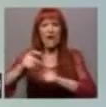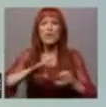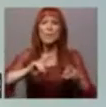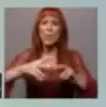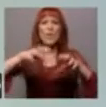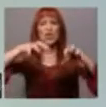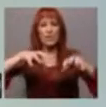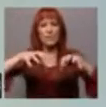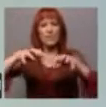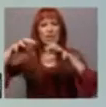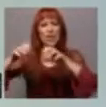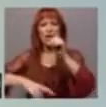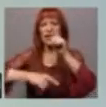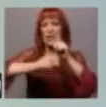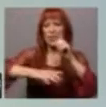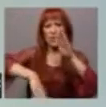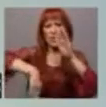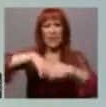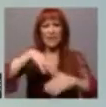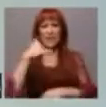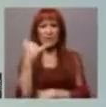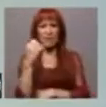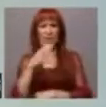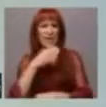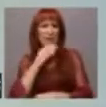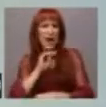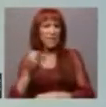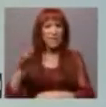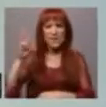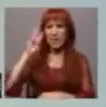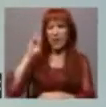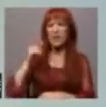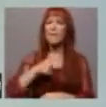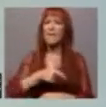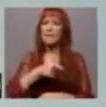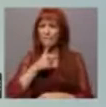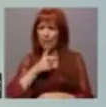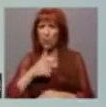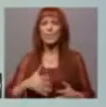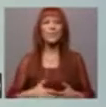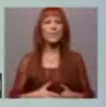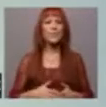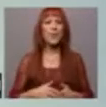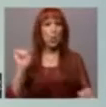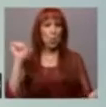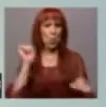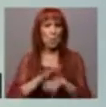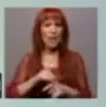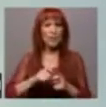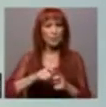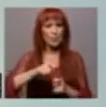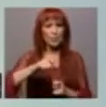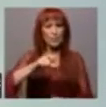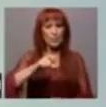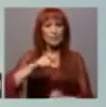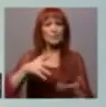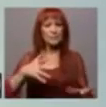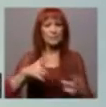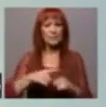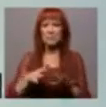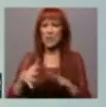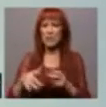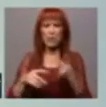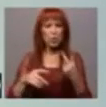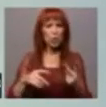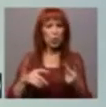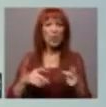aguaceiros. Temperatura máxima de 20 graus para Évora, para Beja e para Faro. No mar temos ondas de noroeste com cerca de